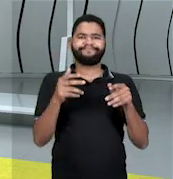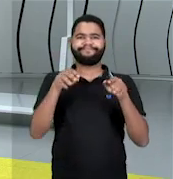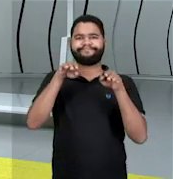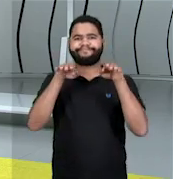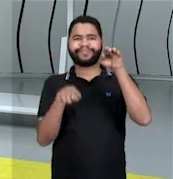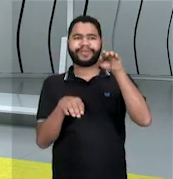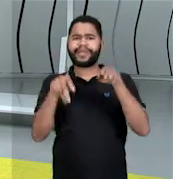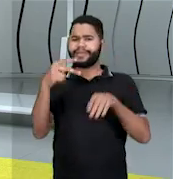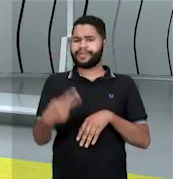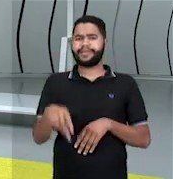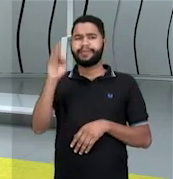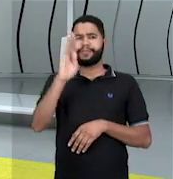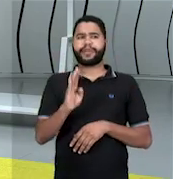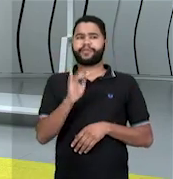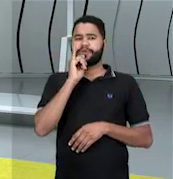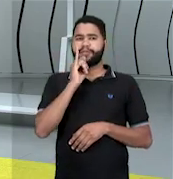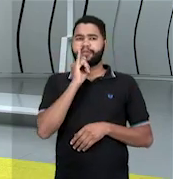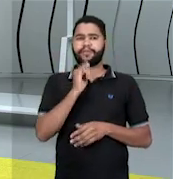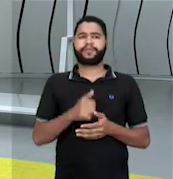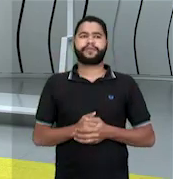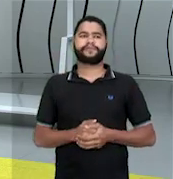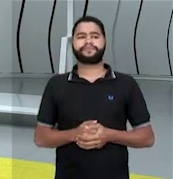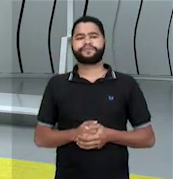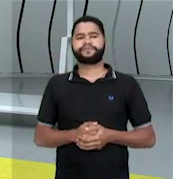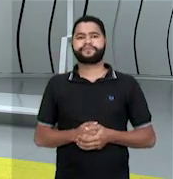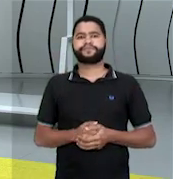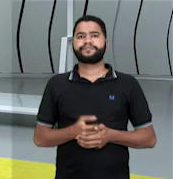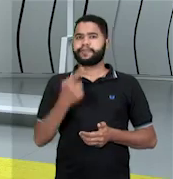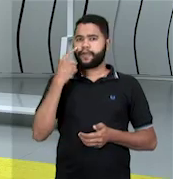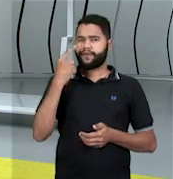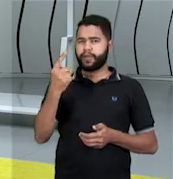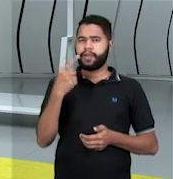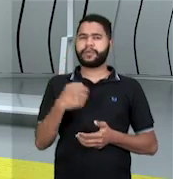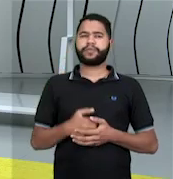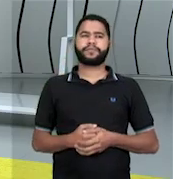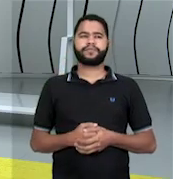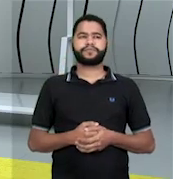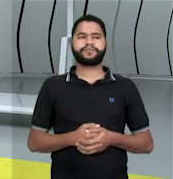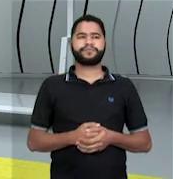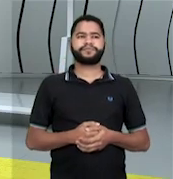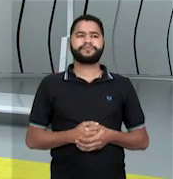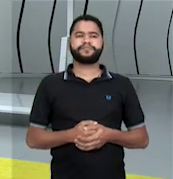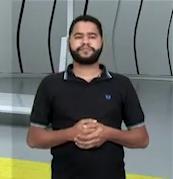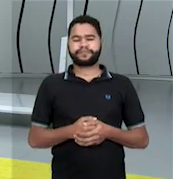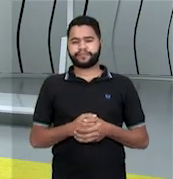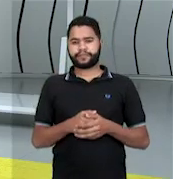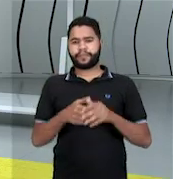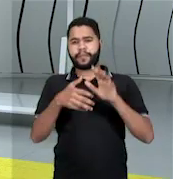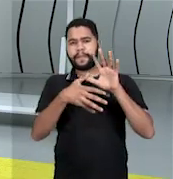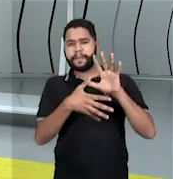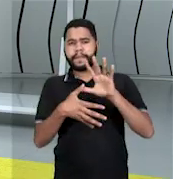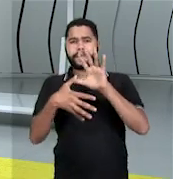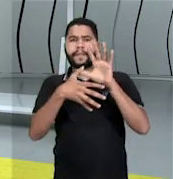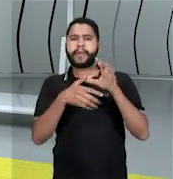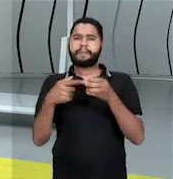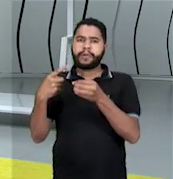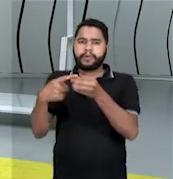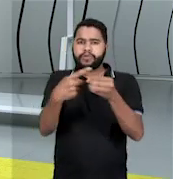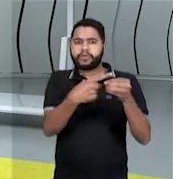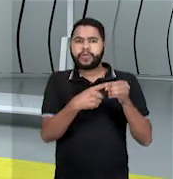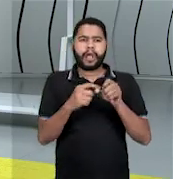como aqui no próprio Brasil. Quando você pega o território brasileiro, reparem para vocês verem, quando você pega o mapa, pega as grandes cidades, as